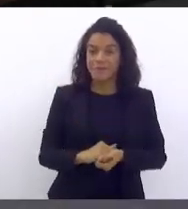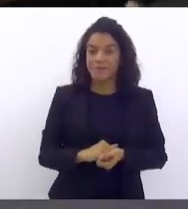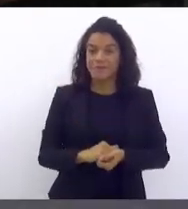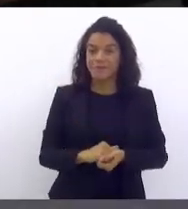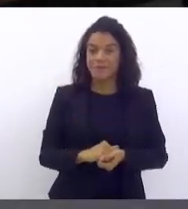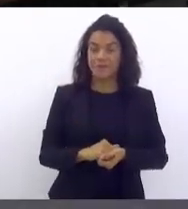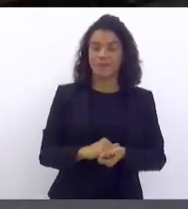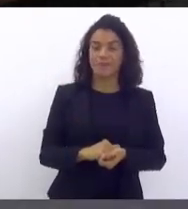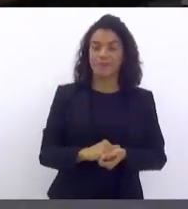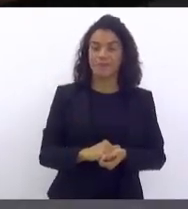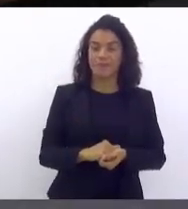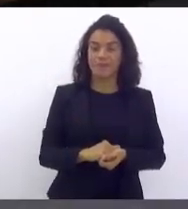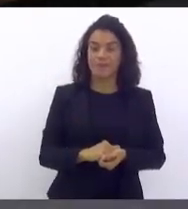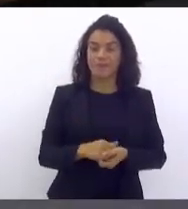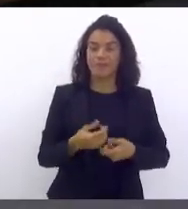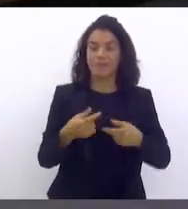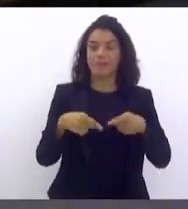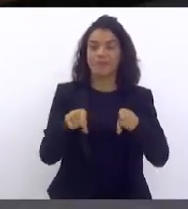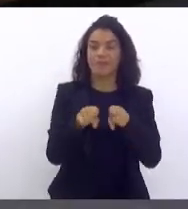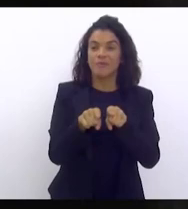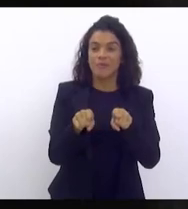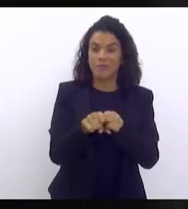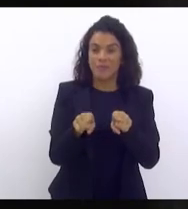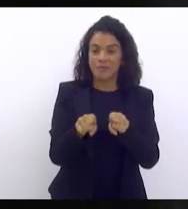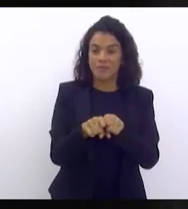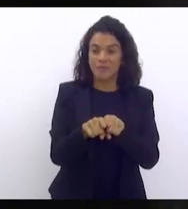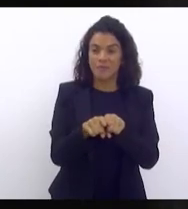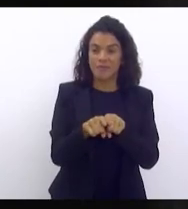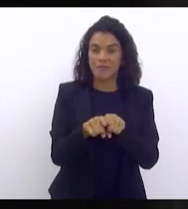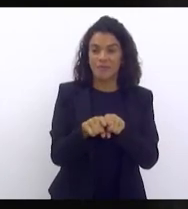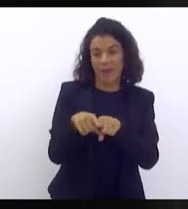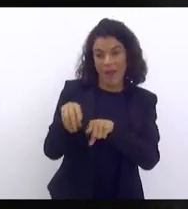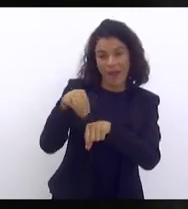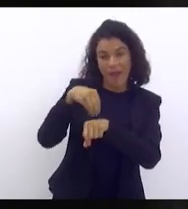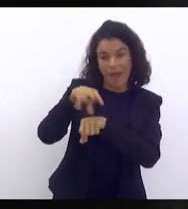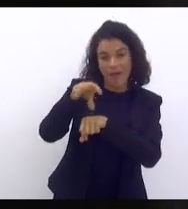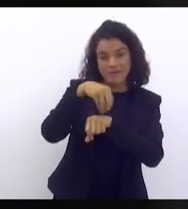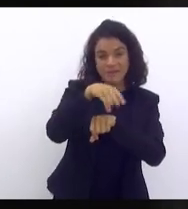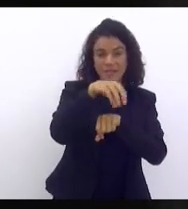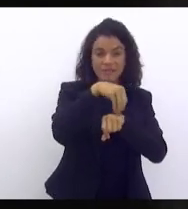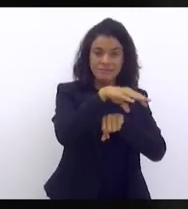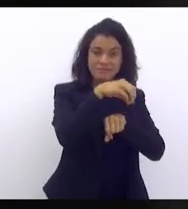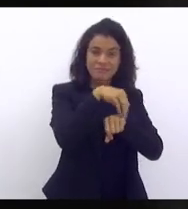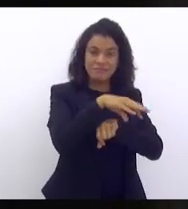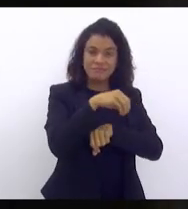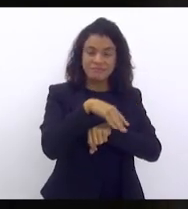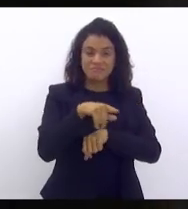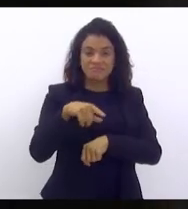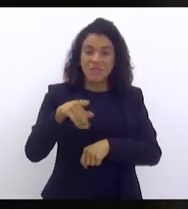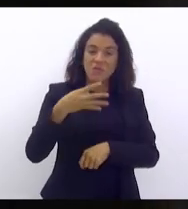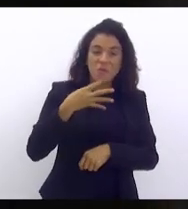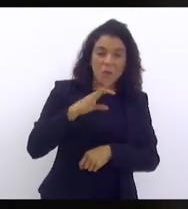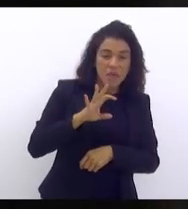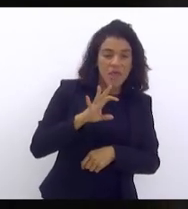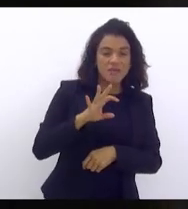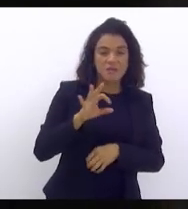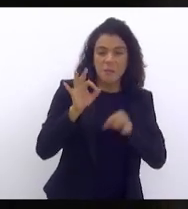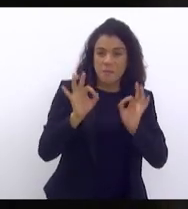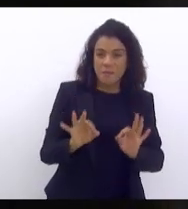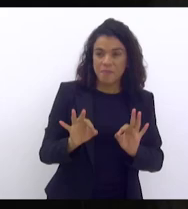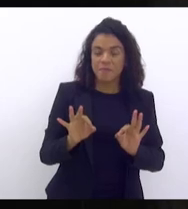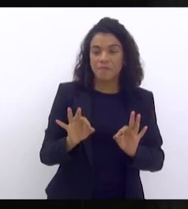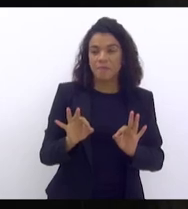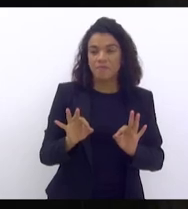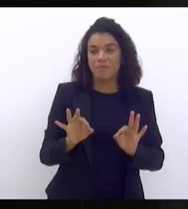E também avisar aqui uns companheiros que não devem ter conhecido muito, mas